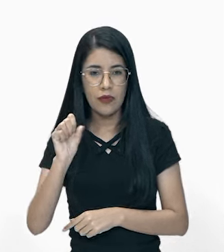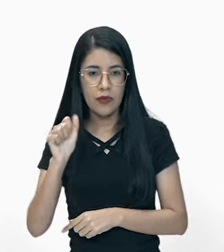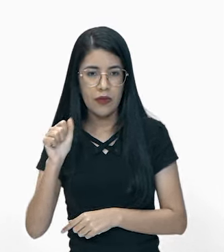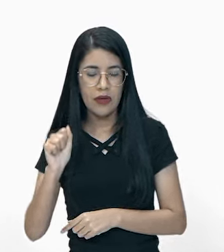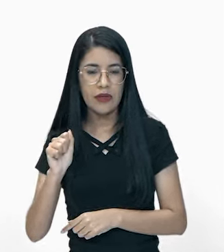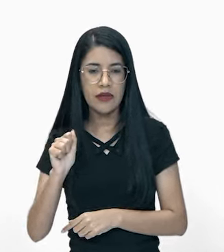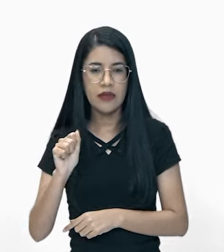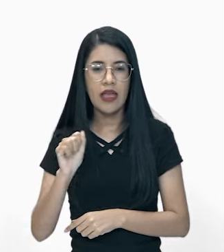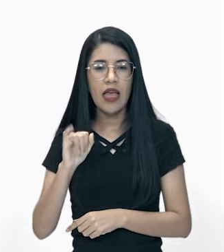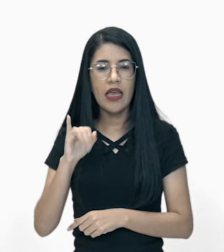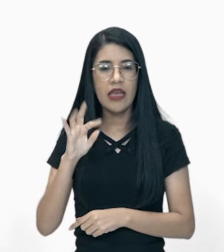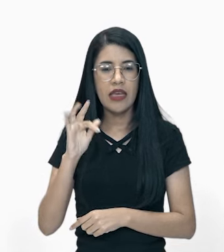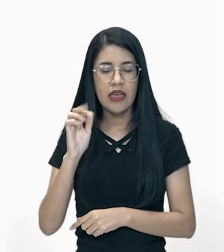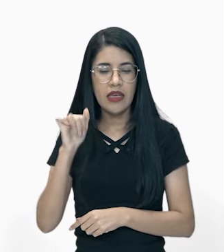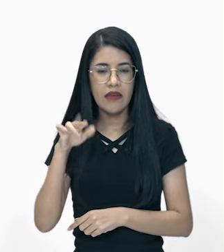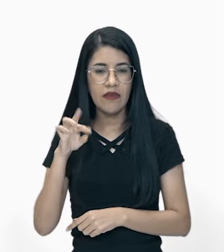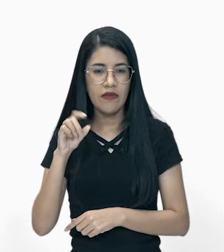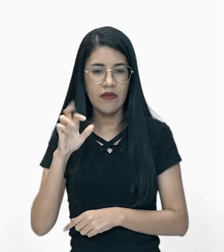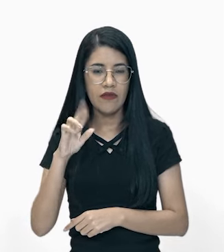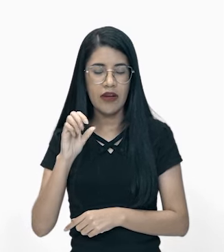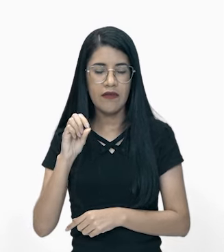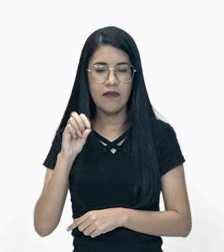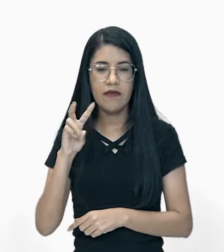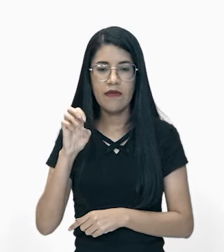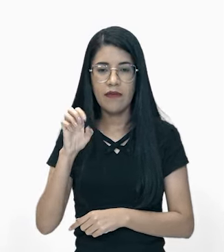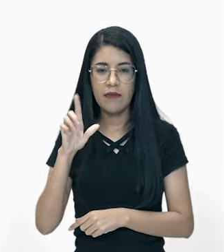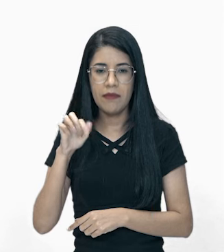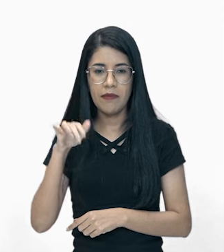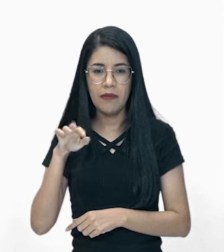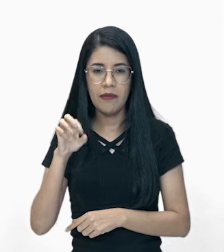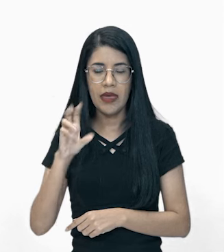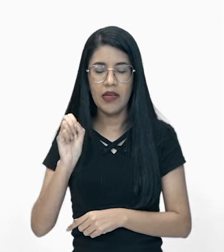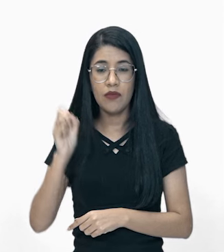infravermelho, luz visível,